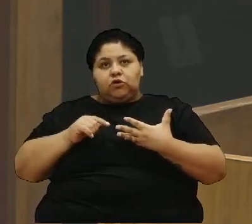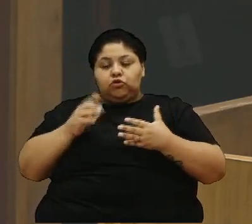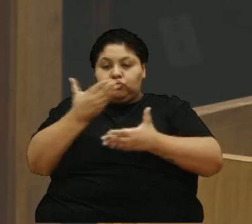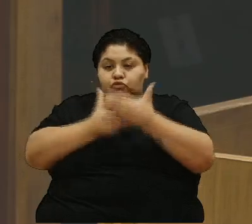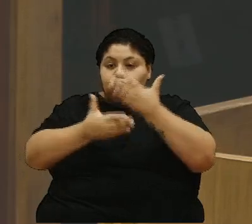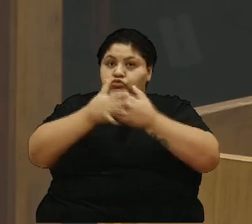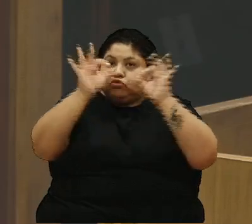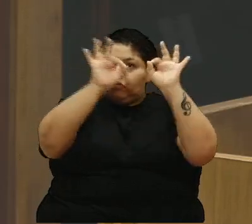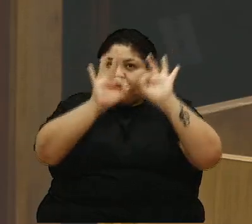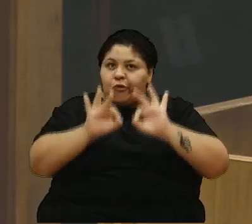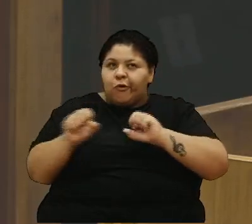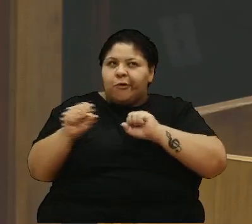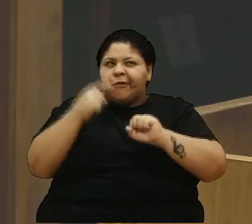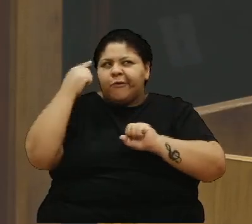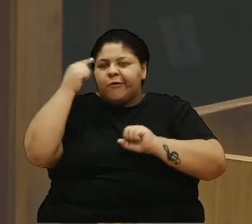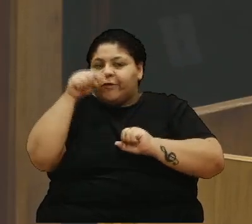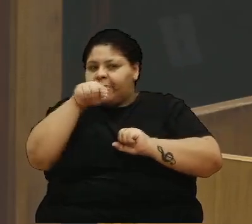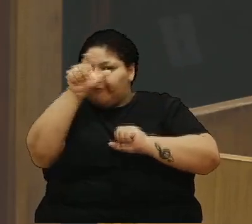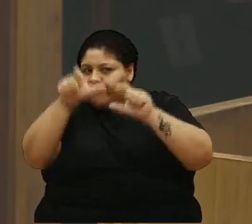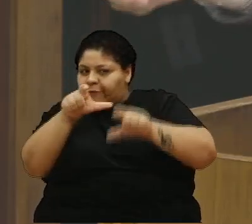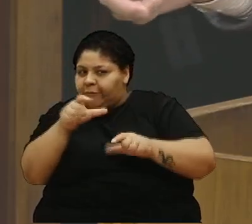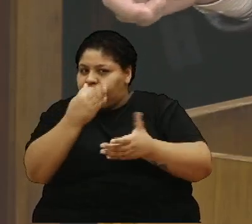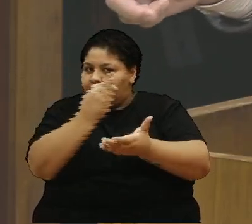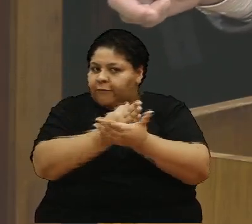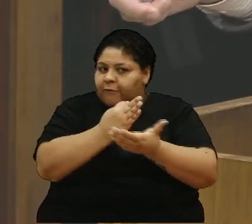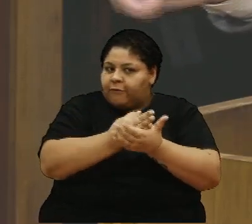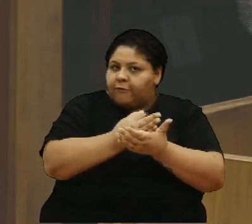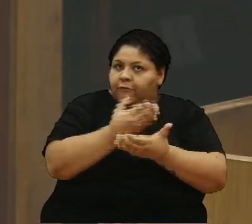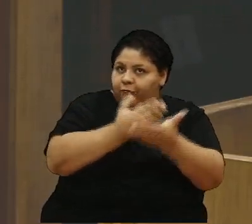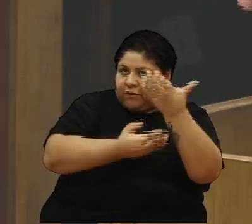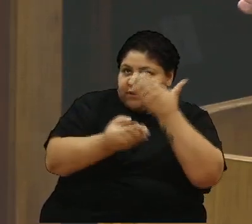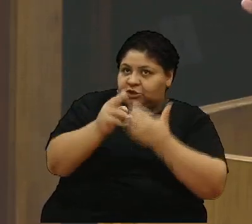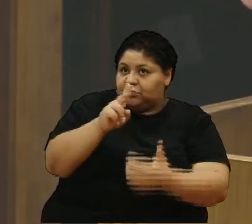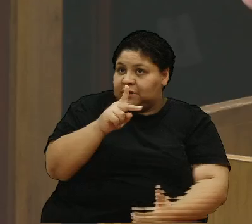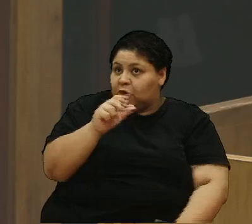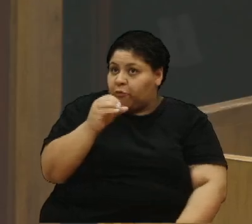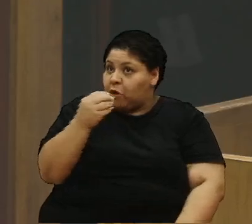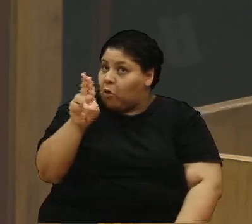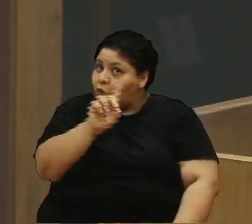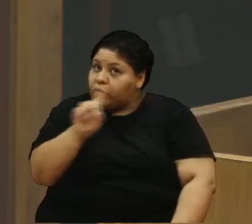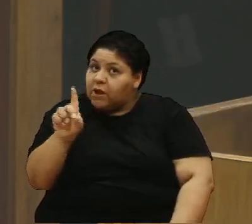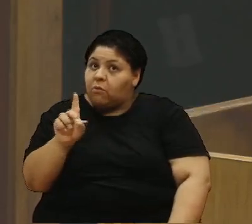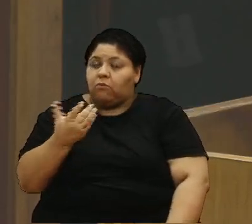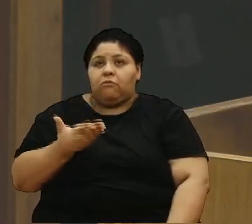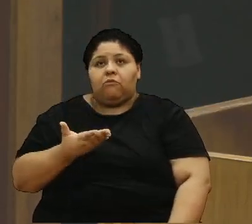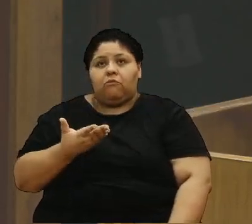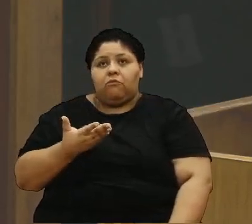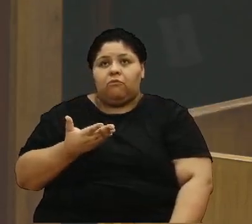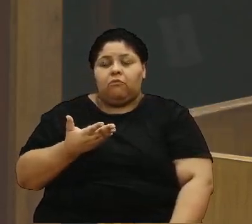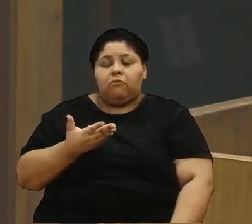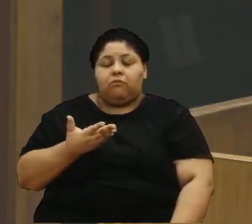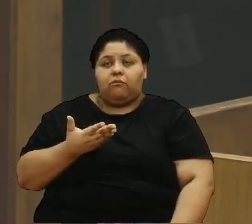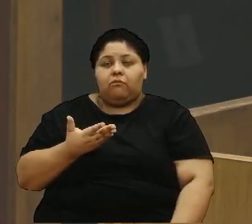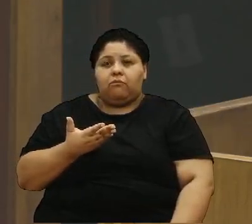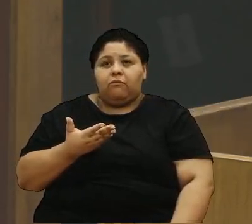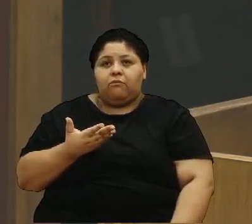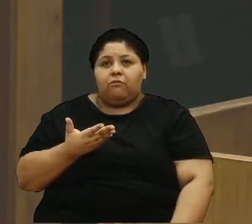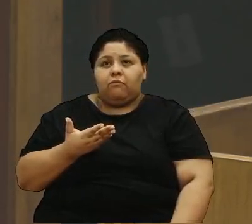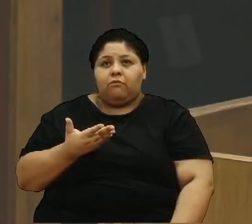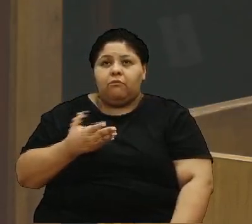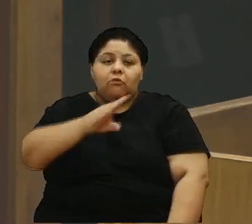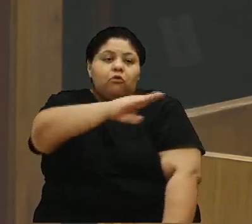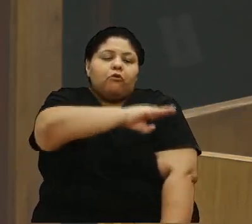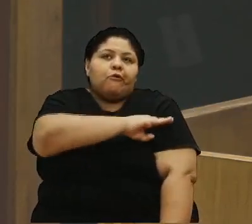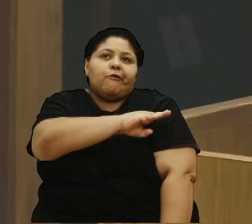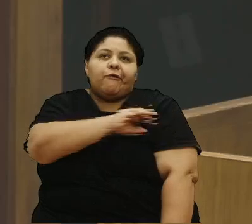poderíamos, inclusive, pensar, bom, essas pessoas que faltaram foram atendidas na UPA ou não. O município pode dizer não. O capitão Ramon